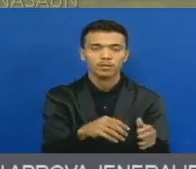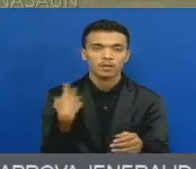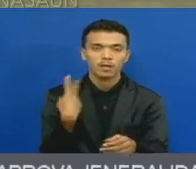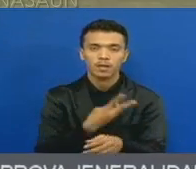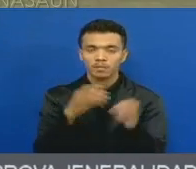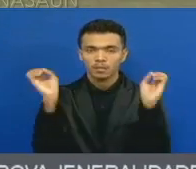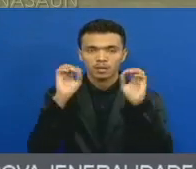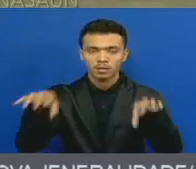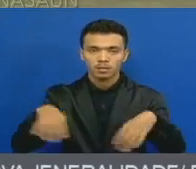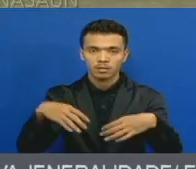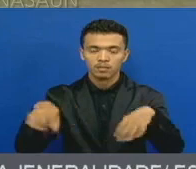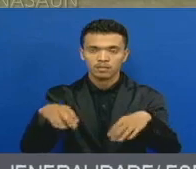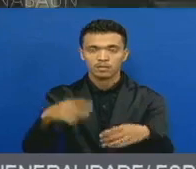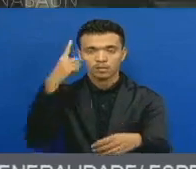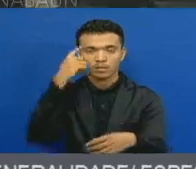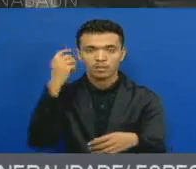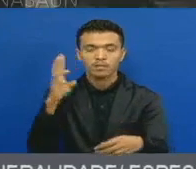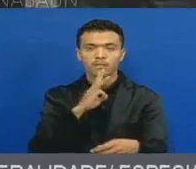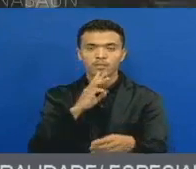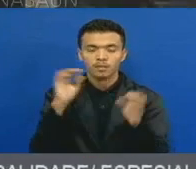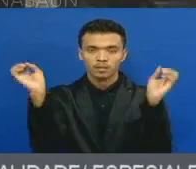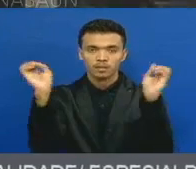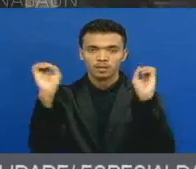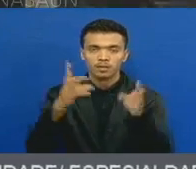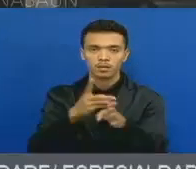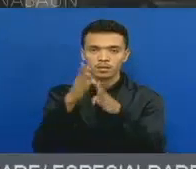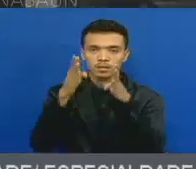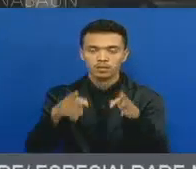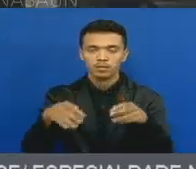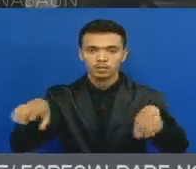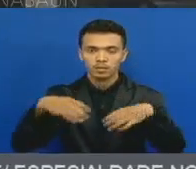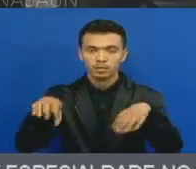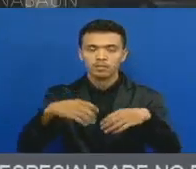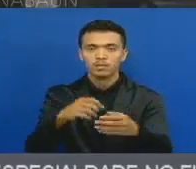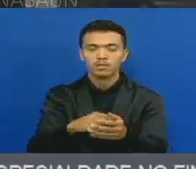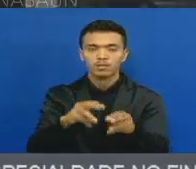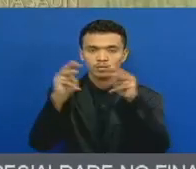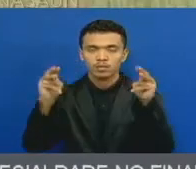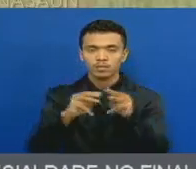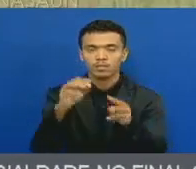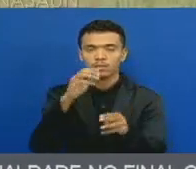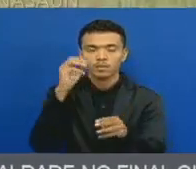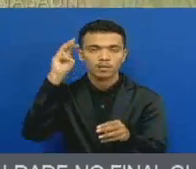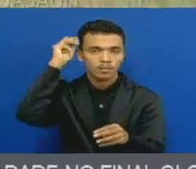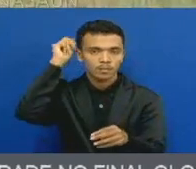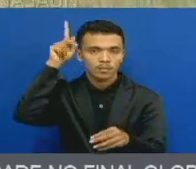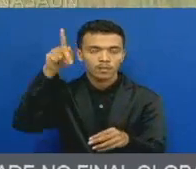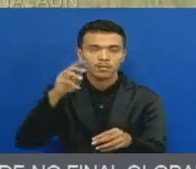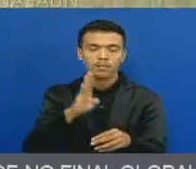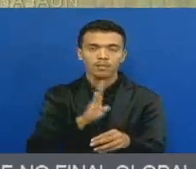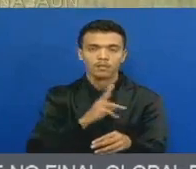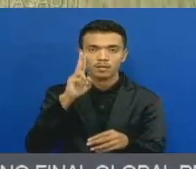servisu la ba lamai la servisu tamba de diretor servisu municipal agricultura no pesca Baucau Moisés